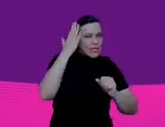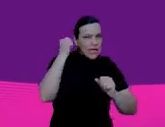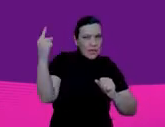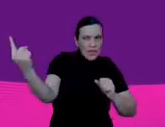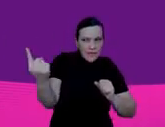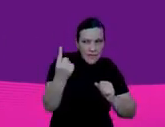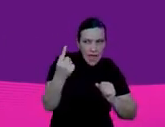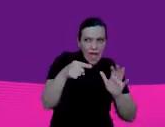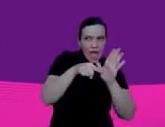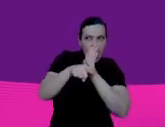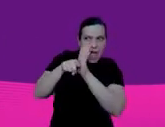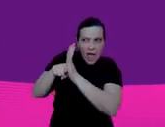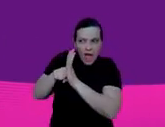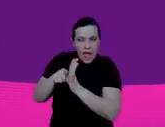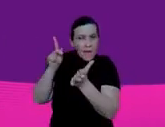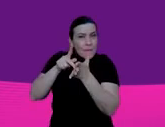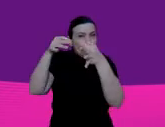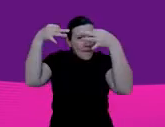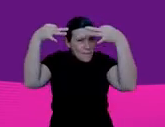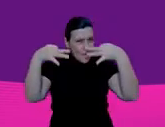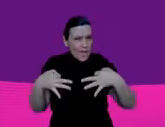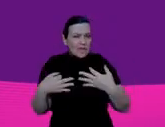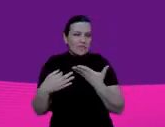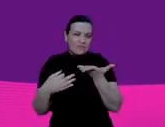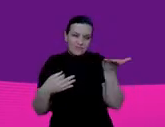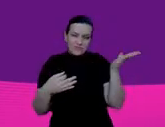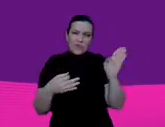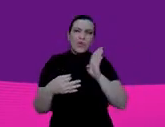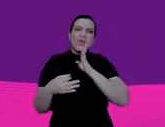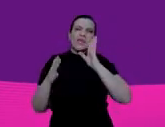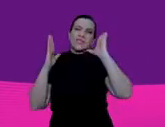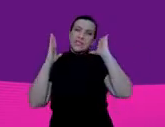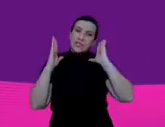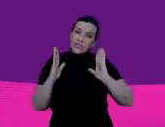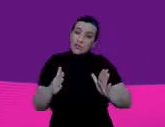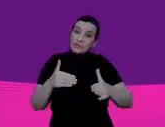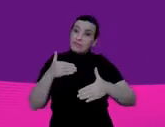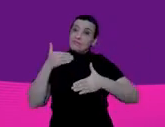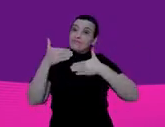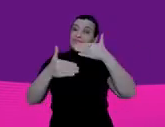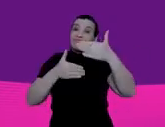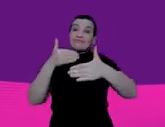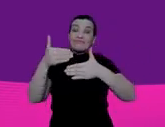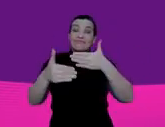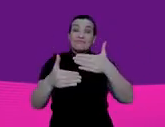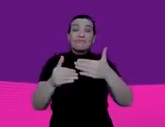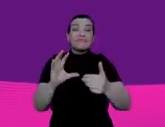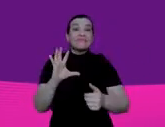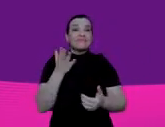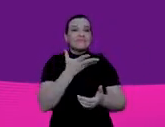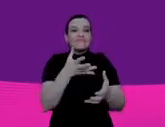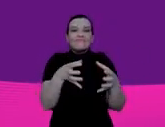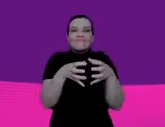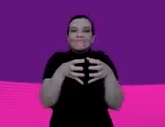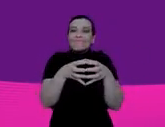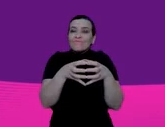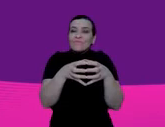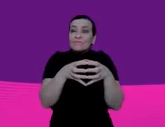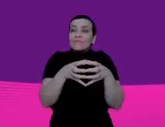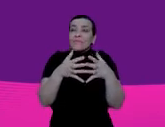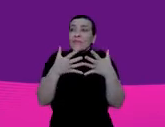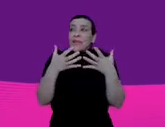alta percepção de cultura, o índice de exaustão desses times é muito menor do que quando a gente não